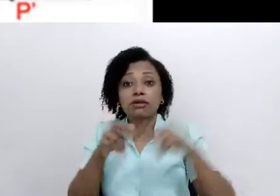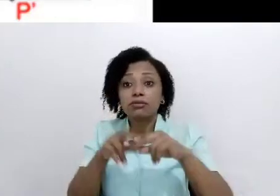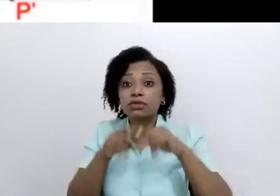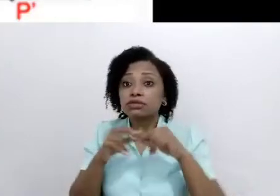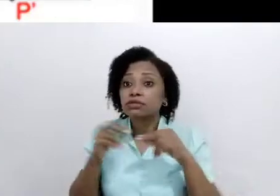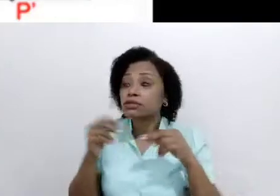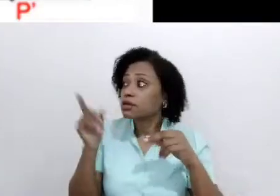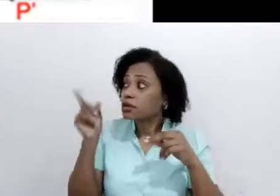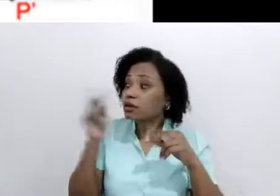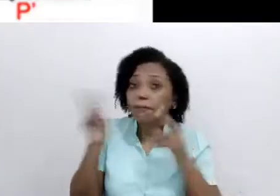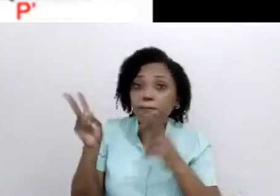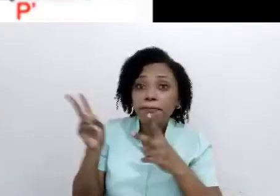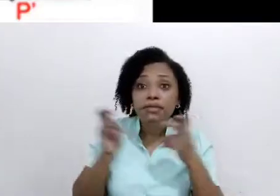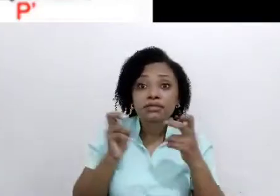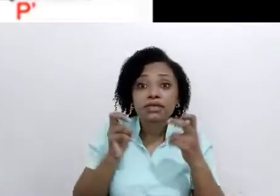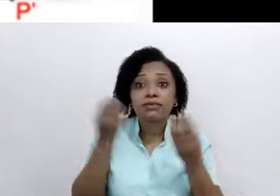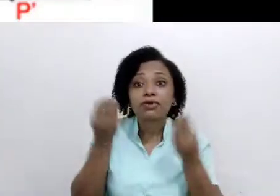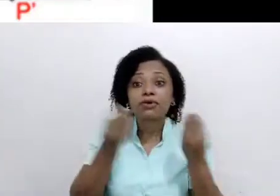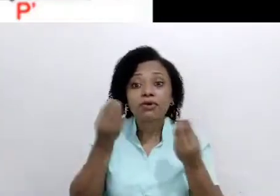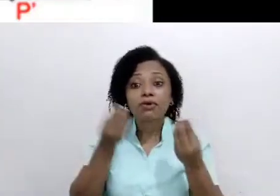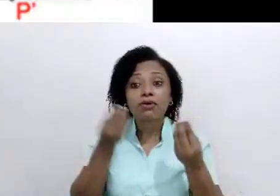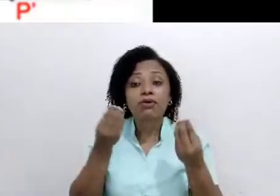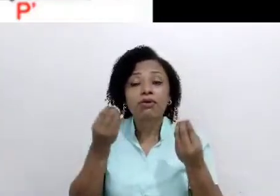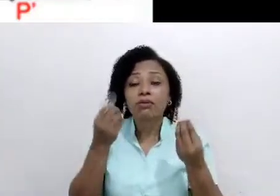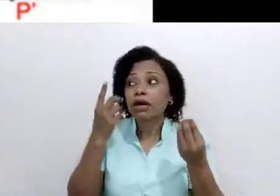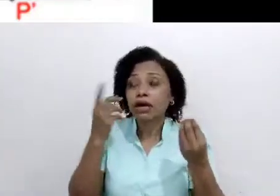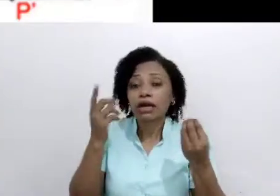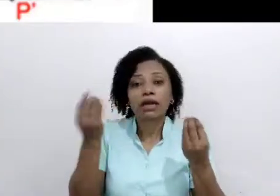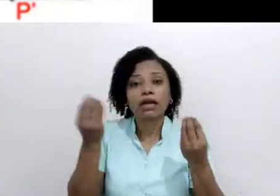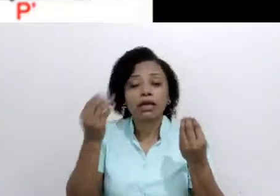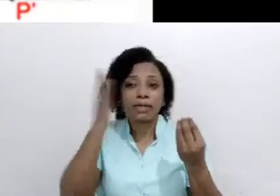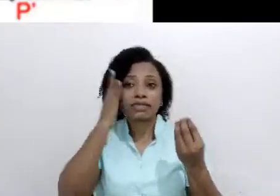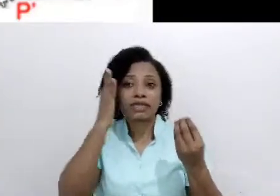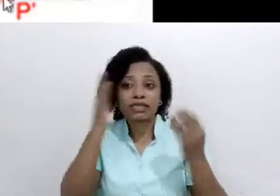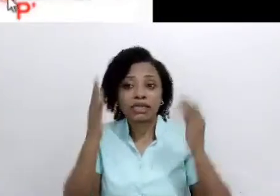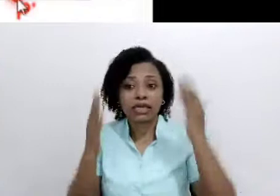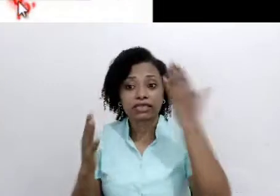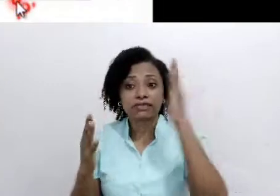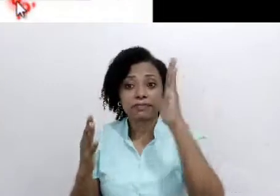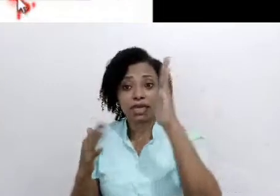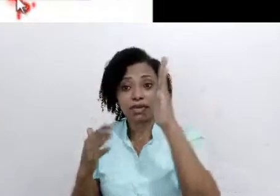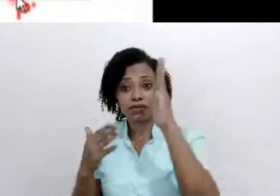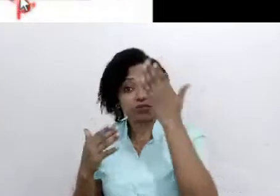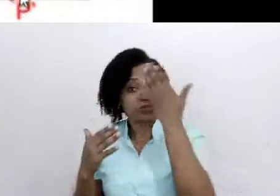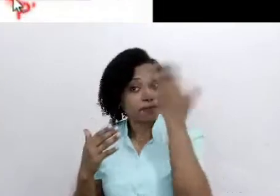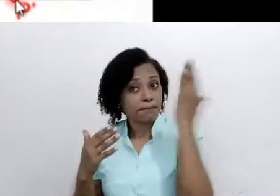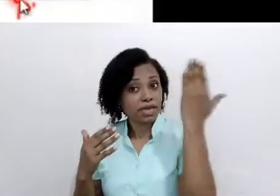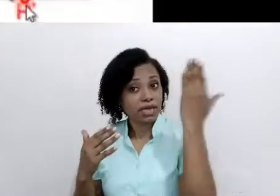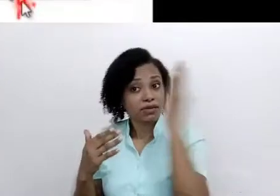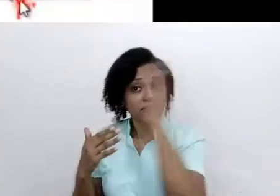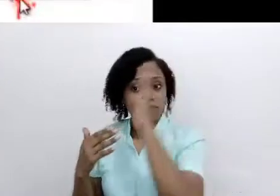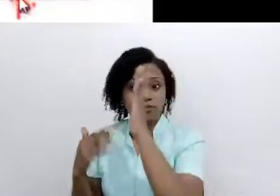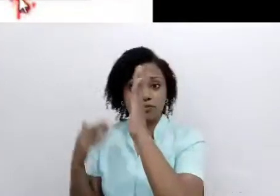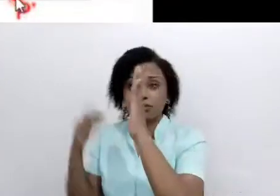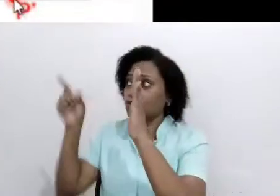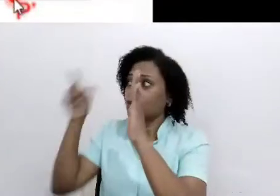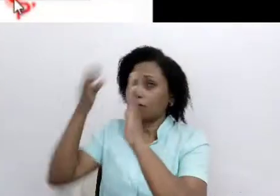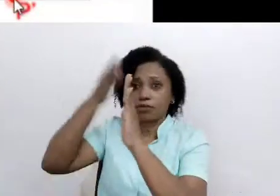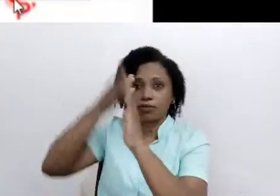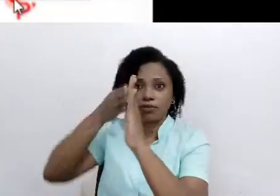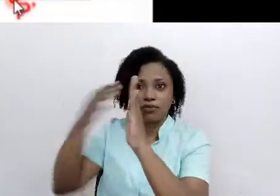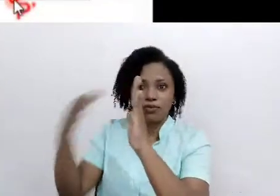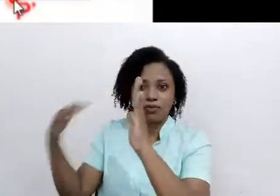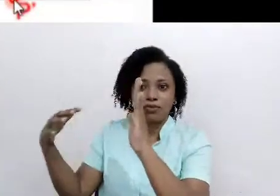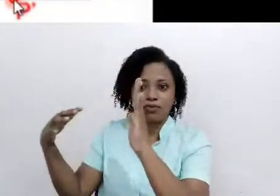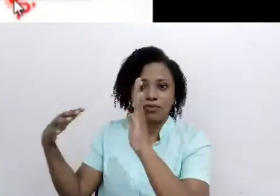da mesma maneira que estão chegando, forma-se, pelo prolongamento deles, forma-se uma imagem como